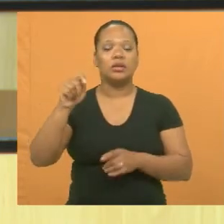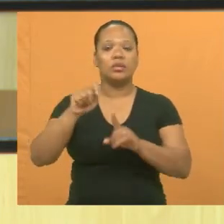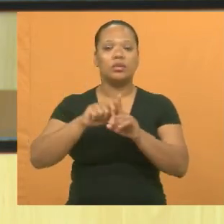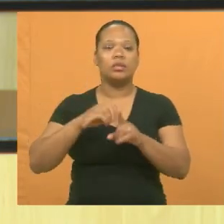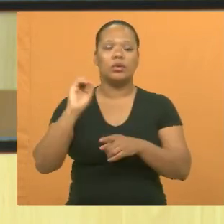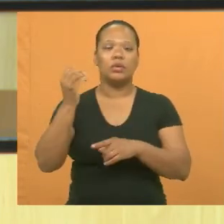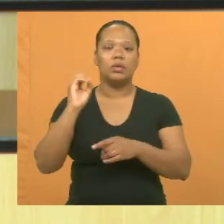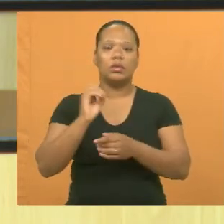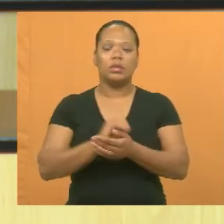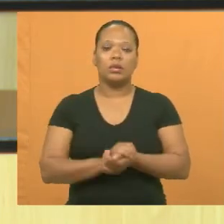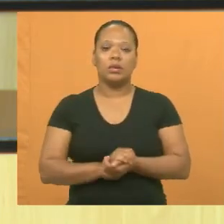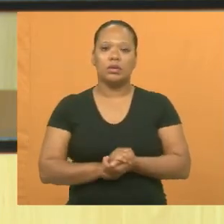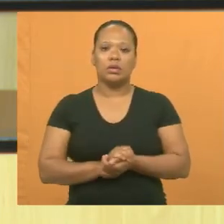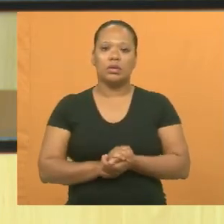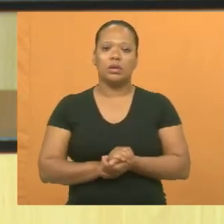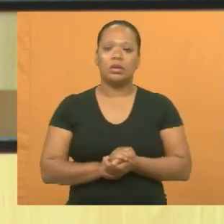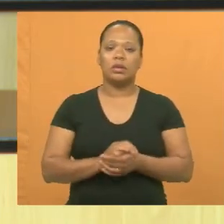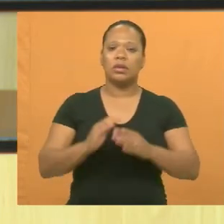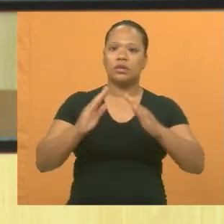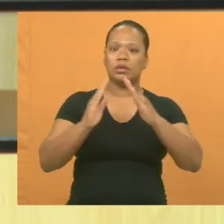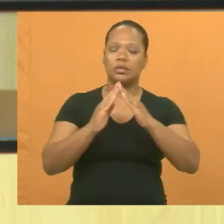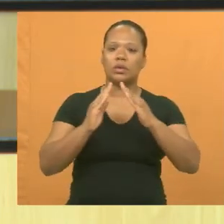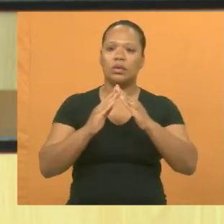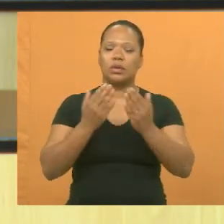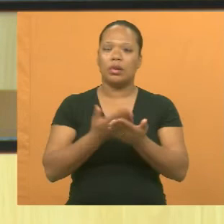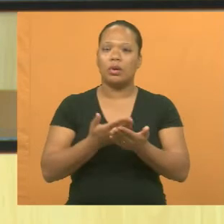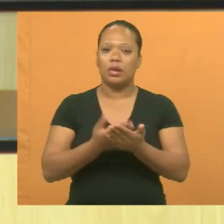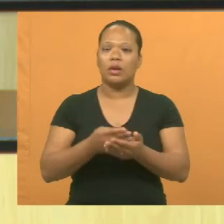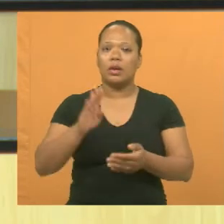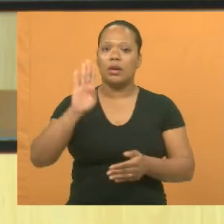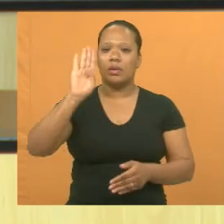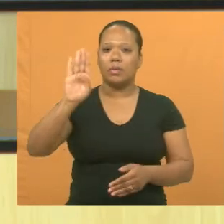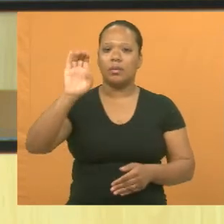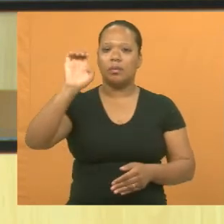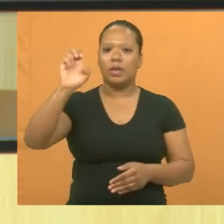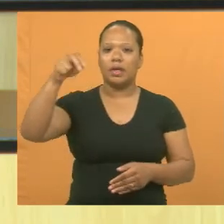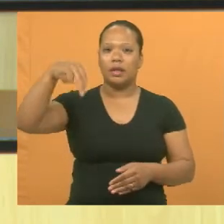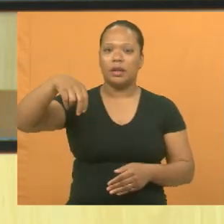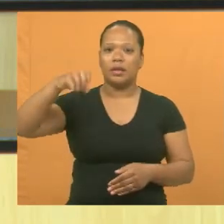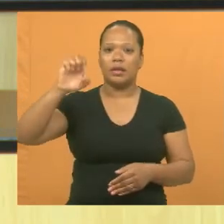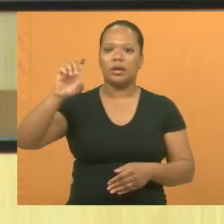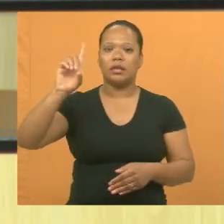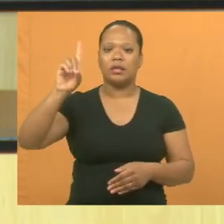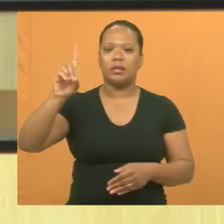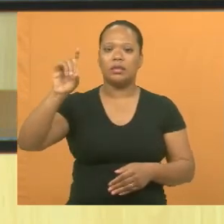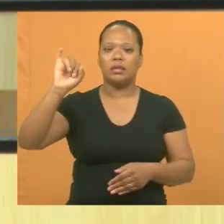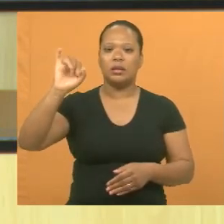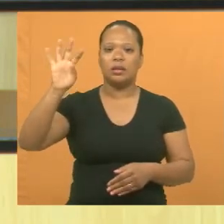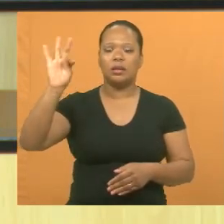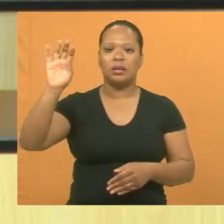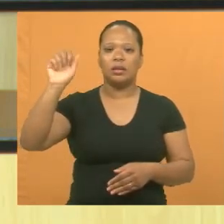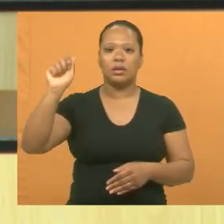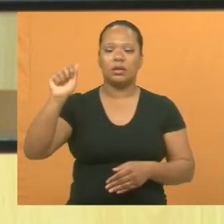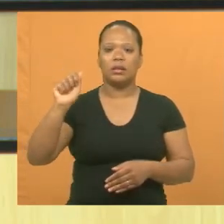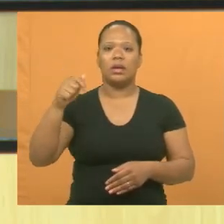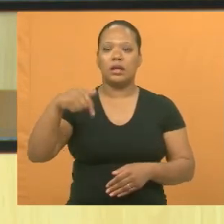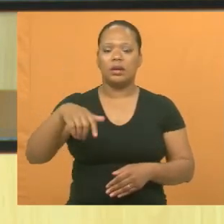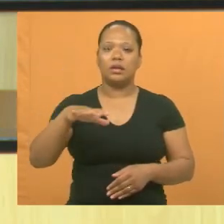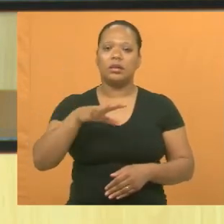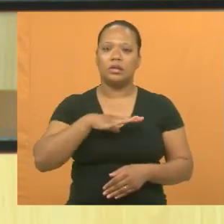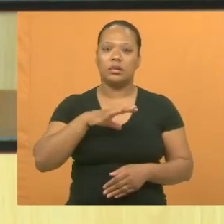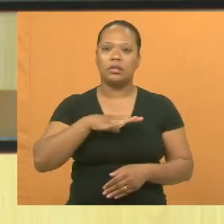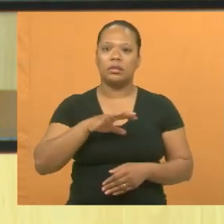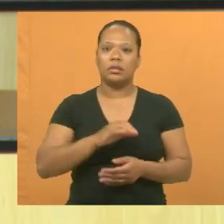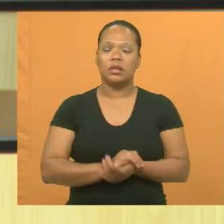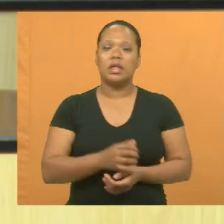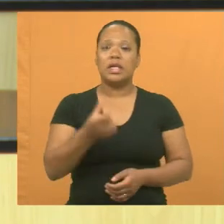nas sessões instaladas na Escola Estadual Benedita Freire de Macedo, localizado no bairro Vila Machado, em nossa cidade,